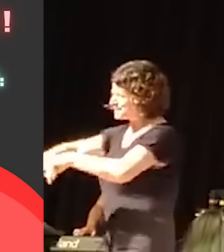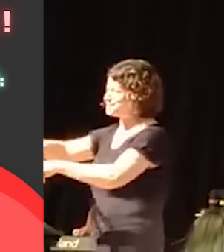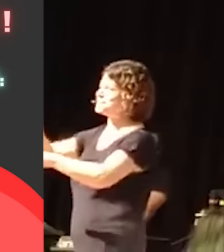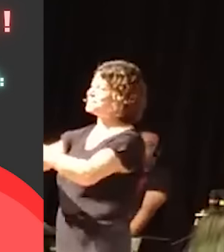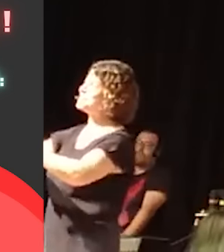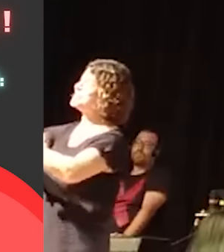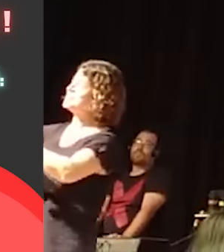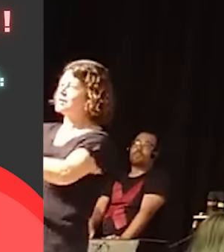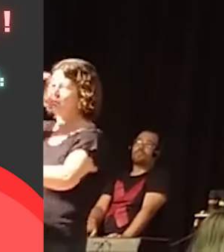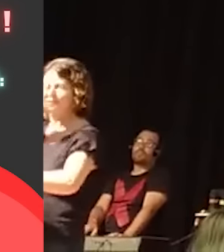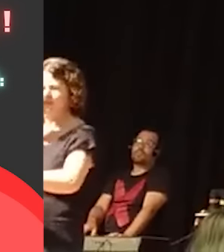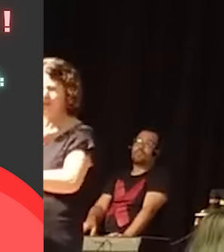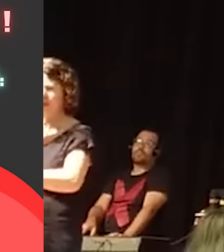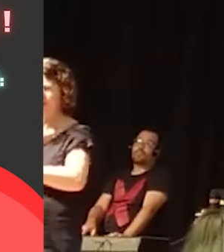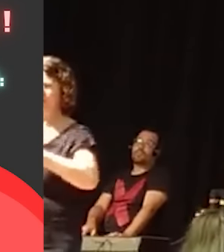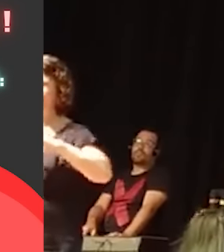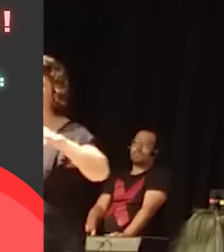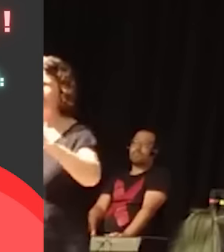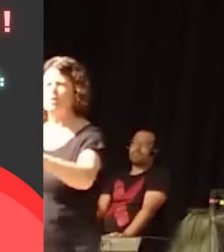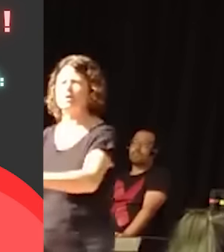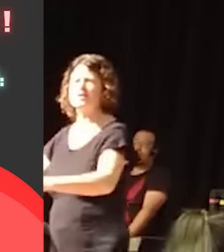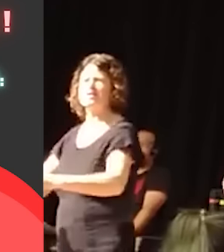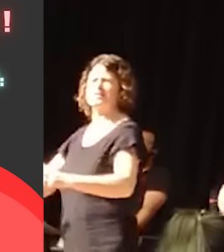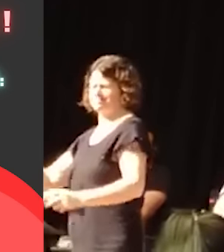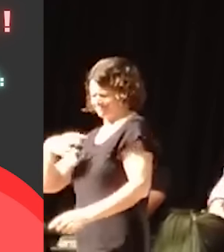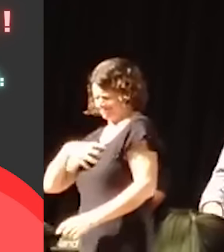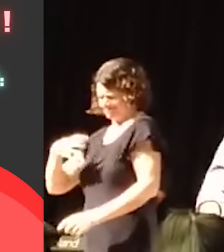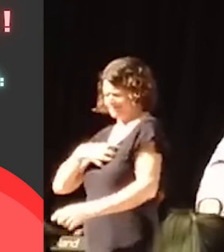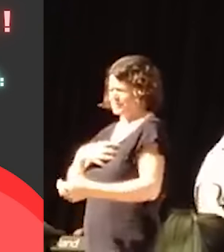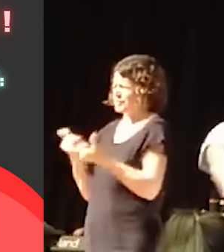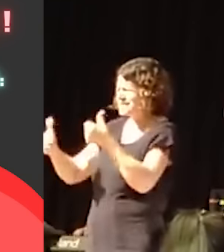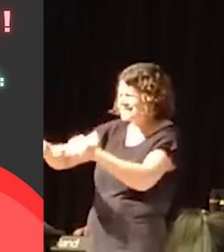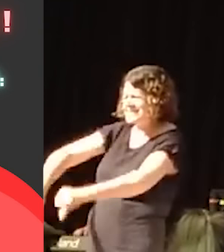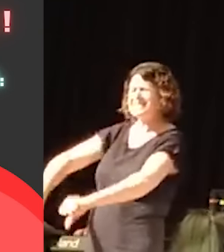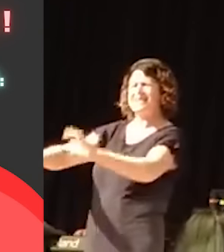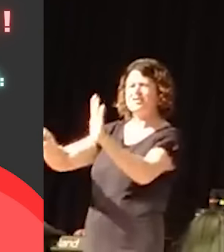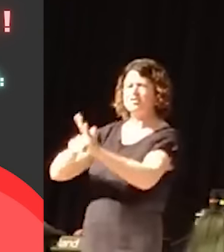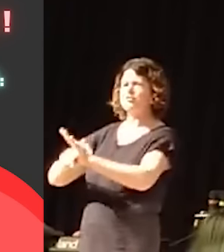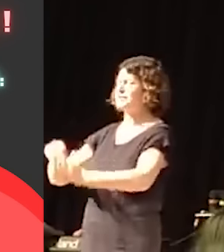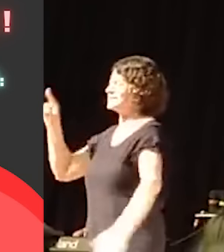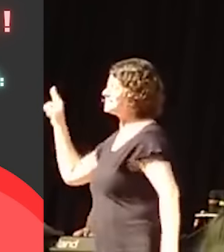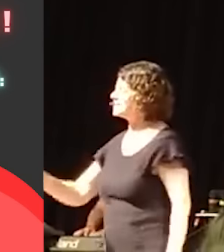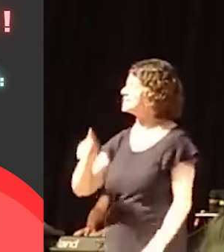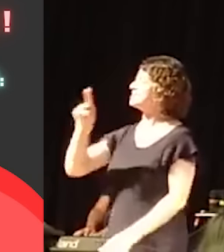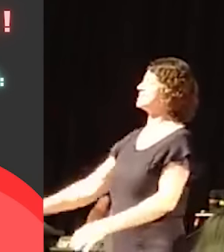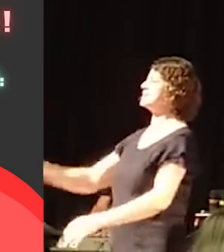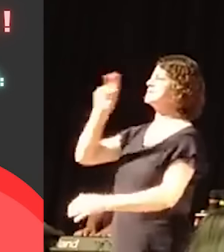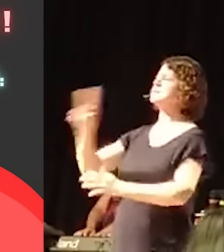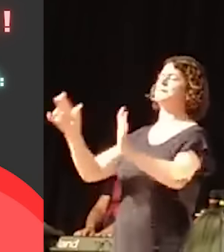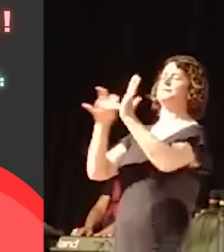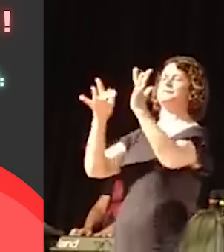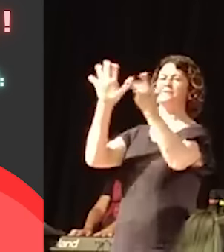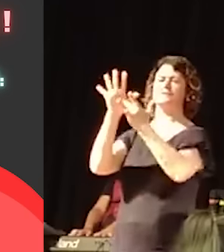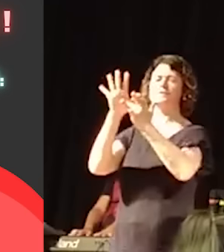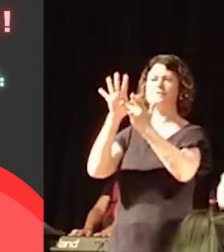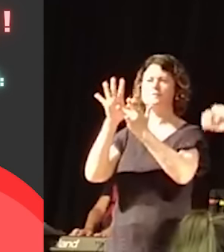espiritual que toda jaa emocional está desfeito em nome de Jesus